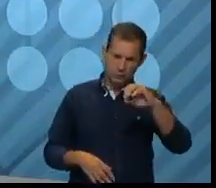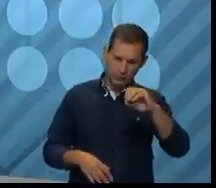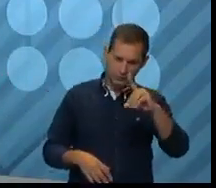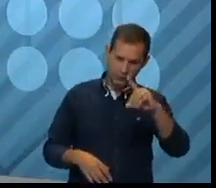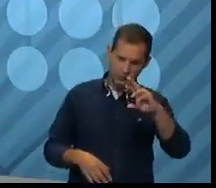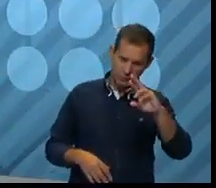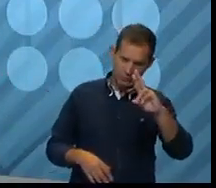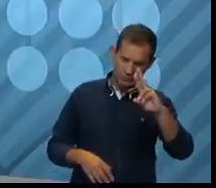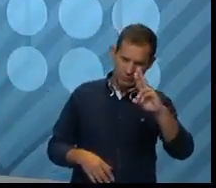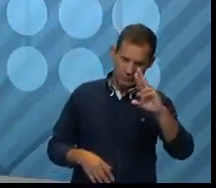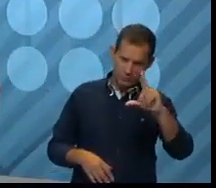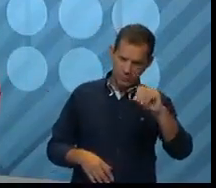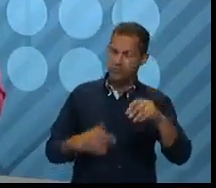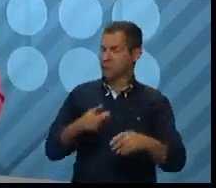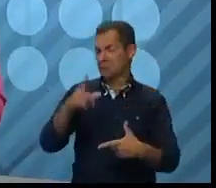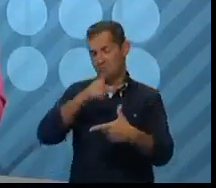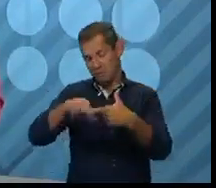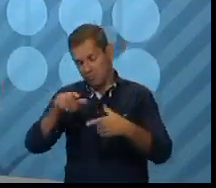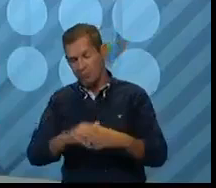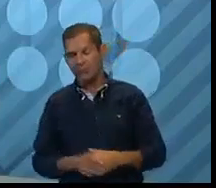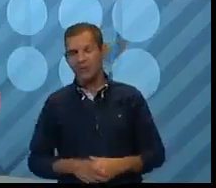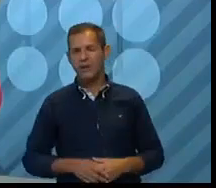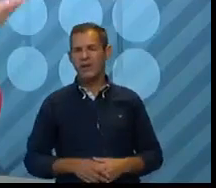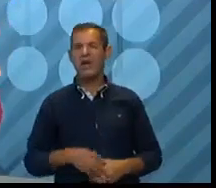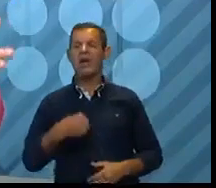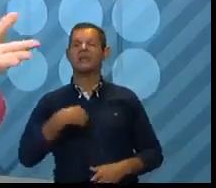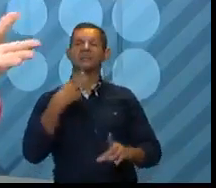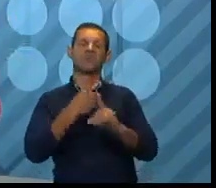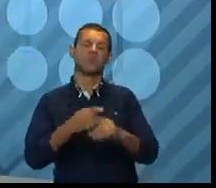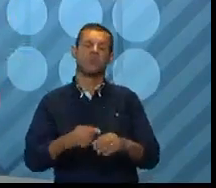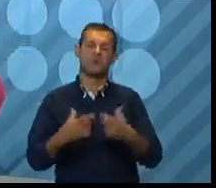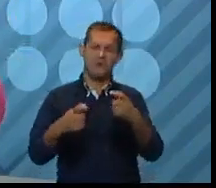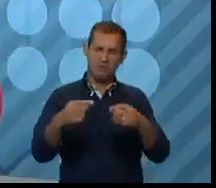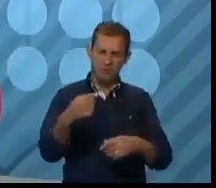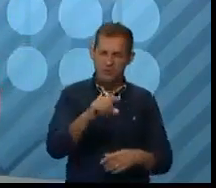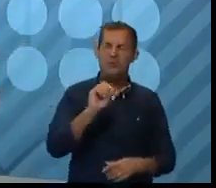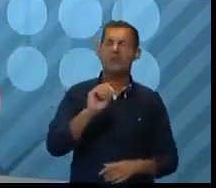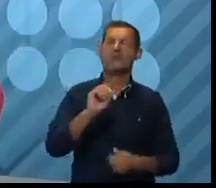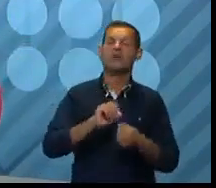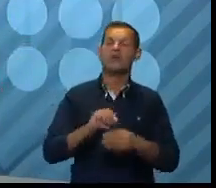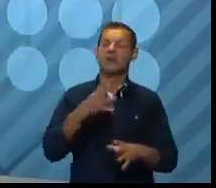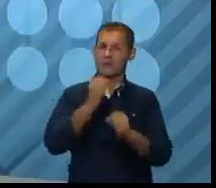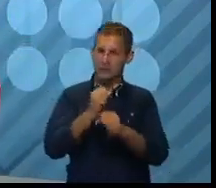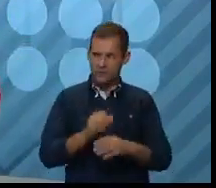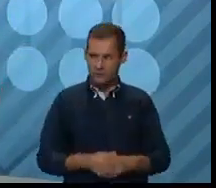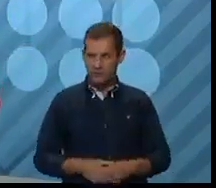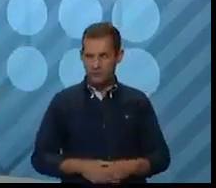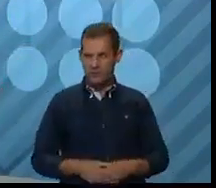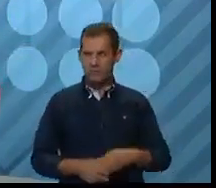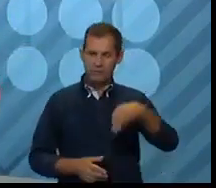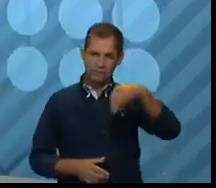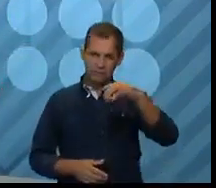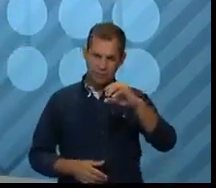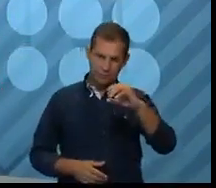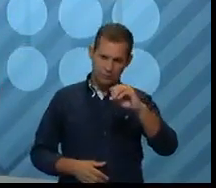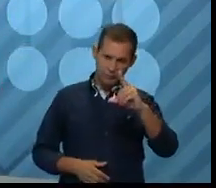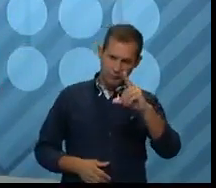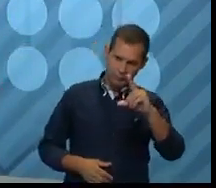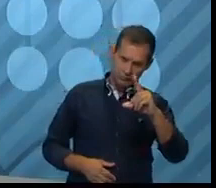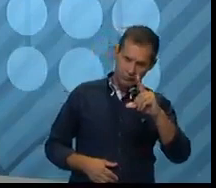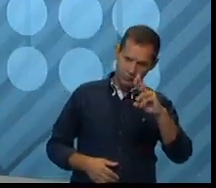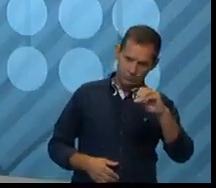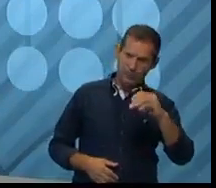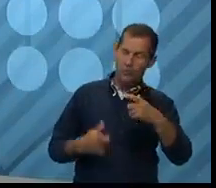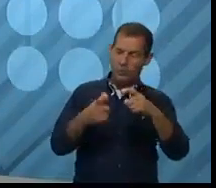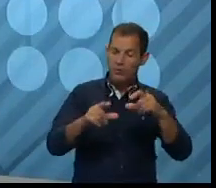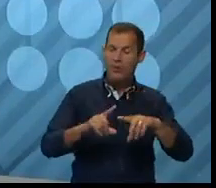Então, para você não ter esse problema, cheguei numa área negativa, e aí? Calcula o módulo dessa área,